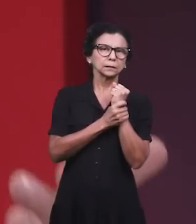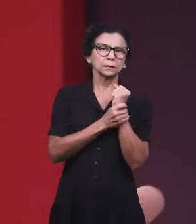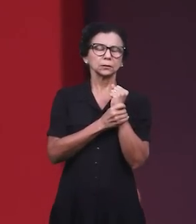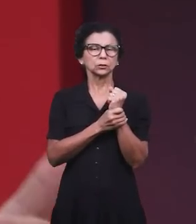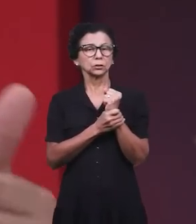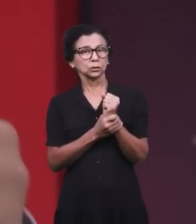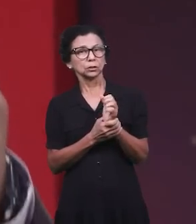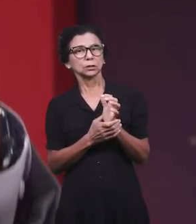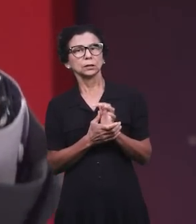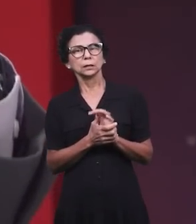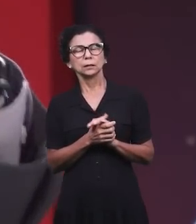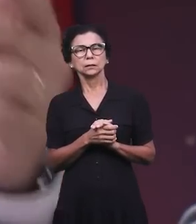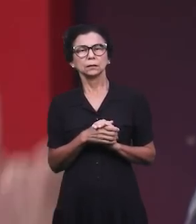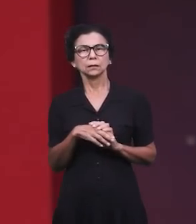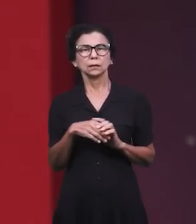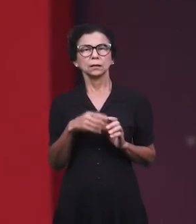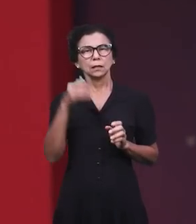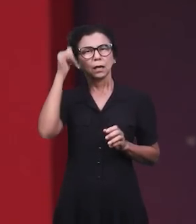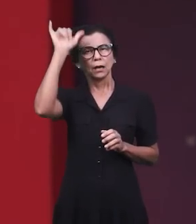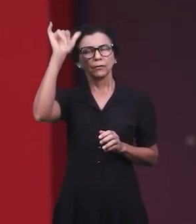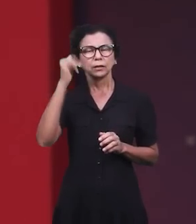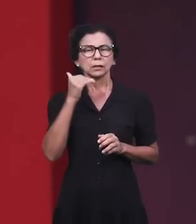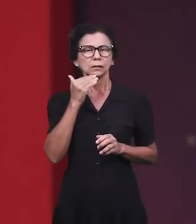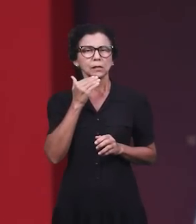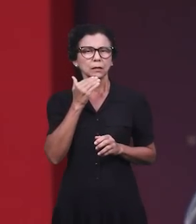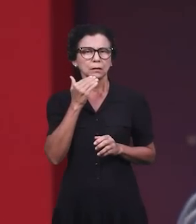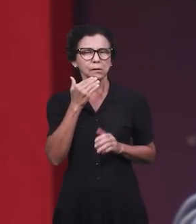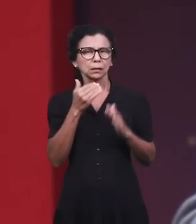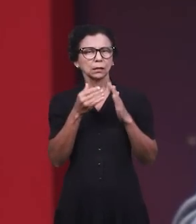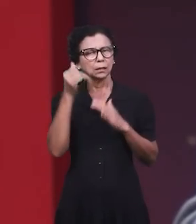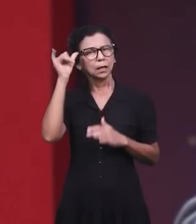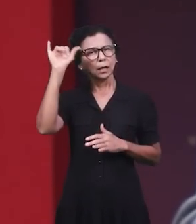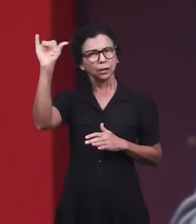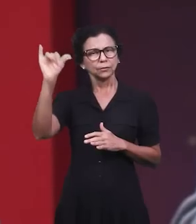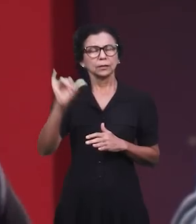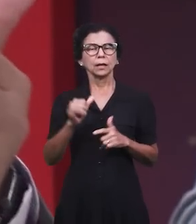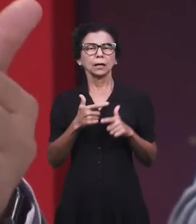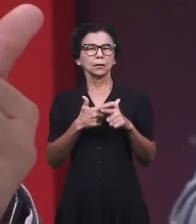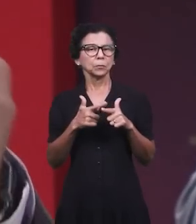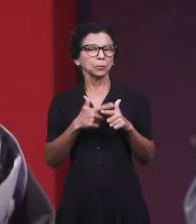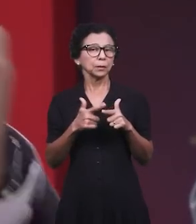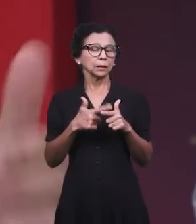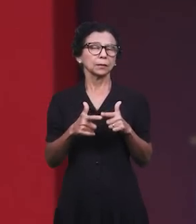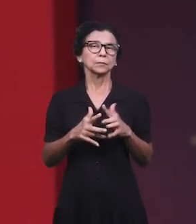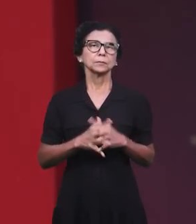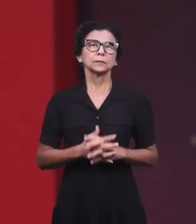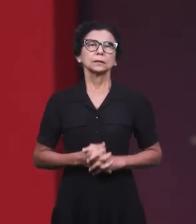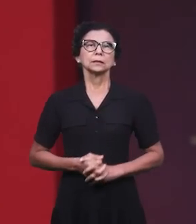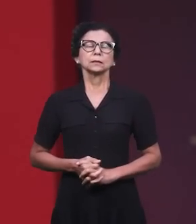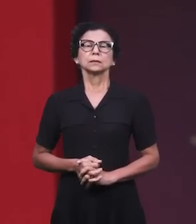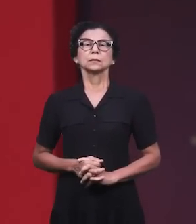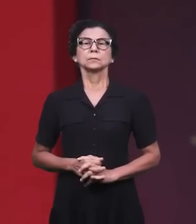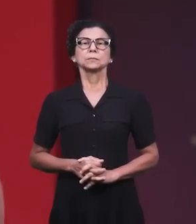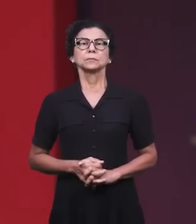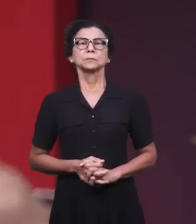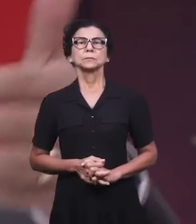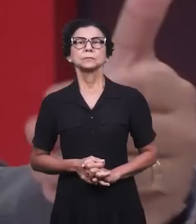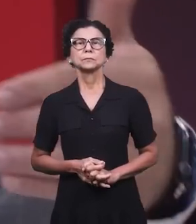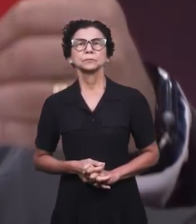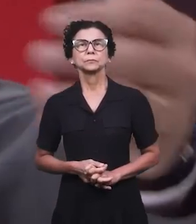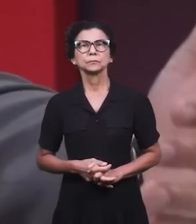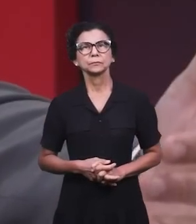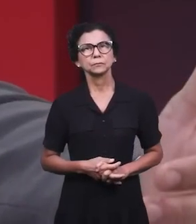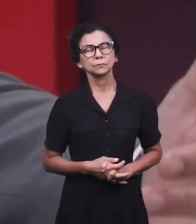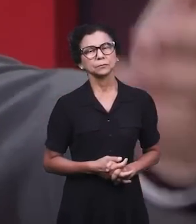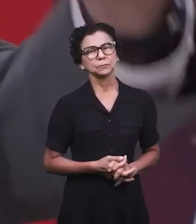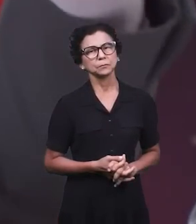inspeções periódicas, reparos preventivos, corretivos, que até eu estava aqui a pensar um pouco, que até um pouco